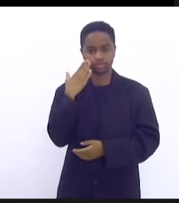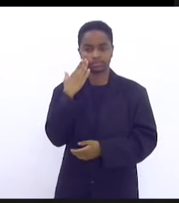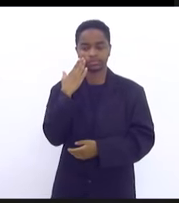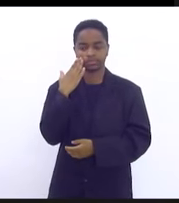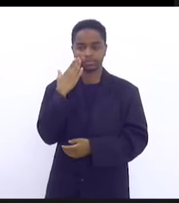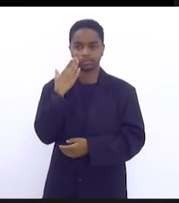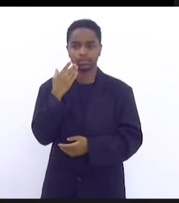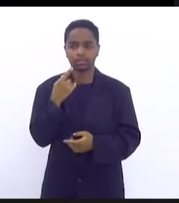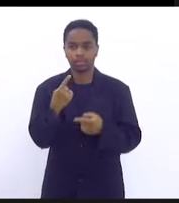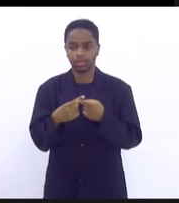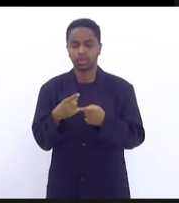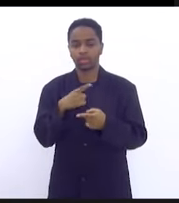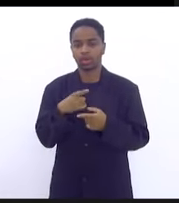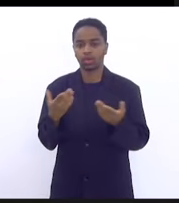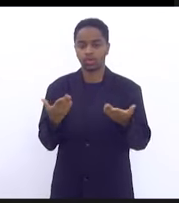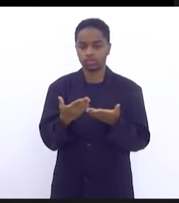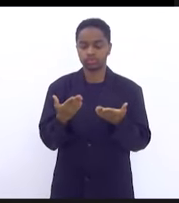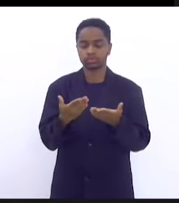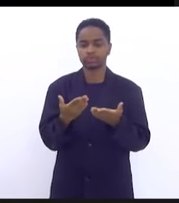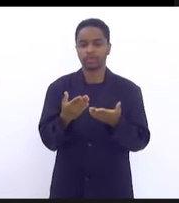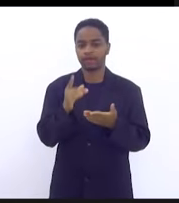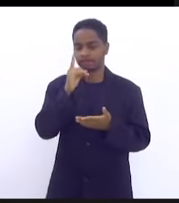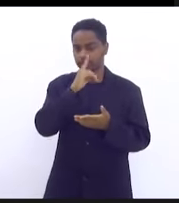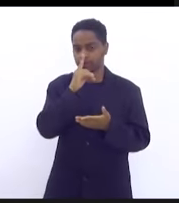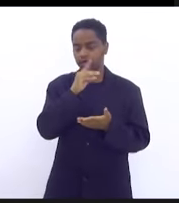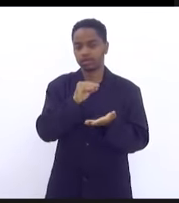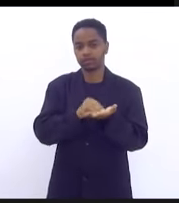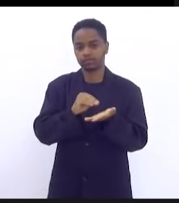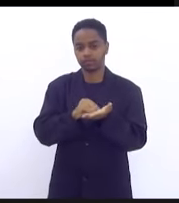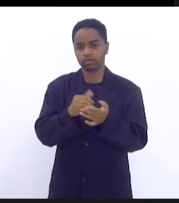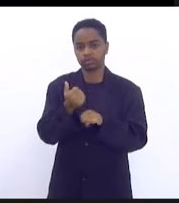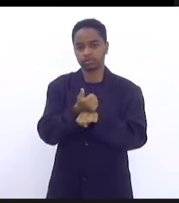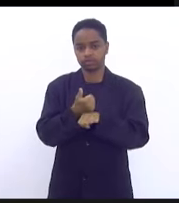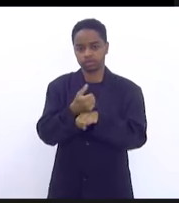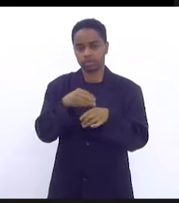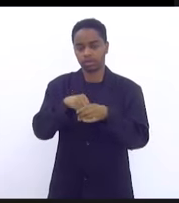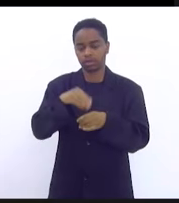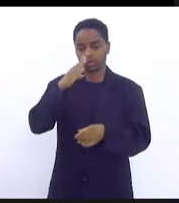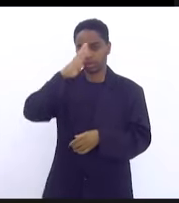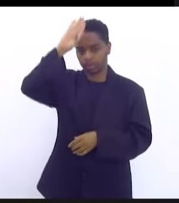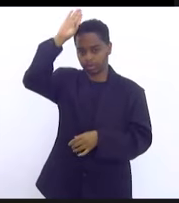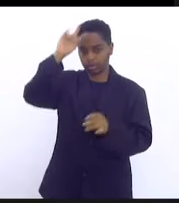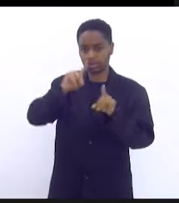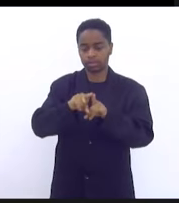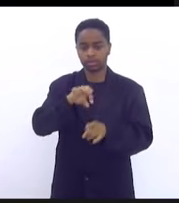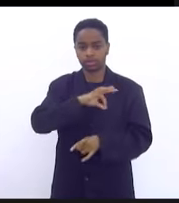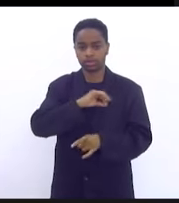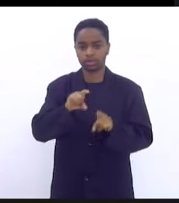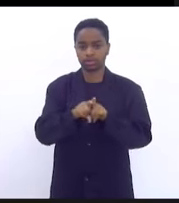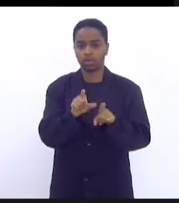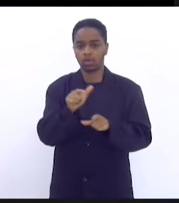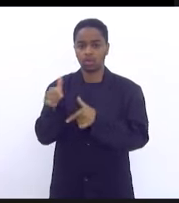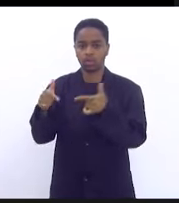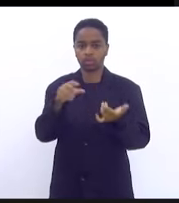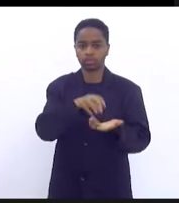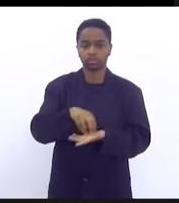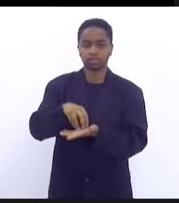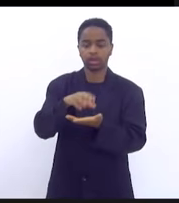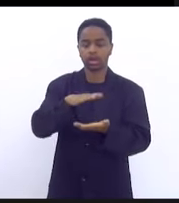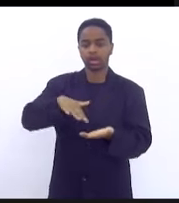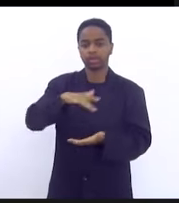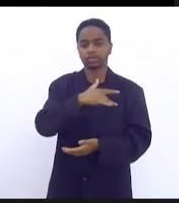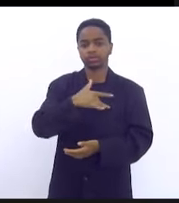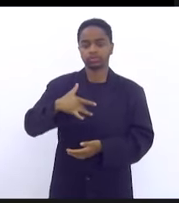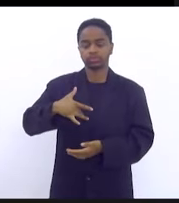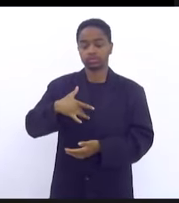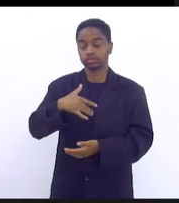o déficit que tem hoje dentro do Corpo de Bombeiros, da Polícia Militar e de demais órgãos da área de segurança pública e na